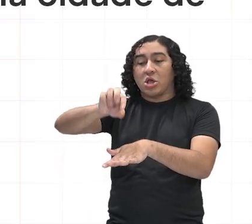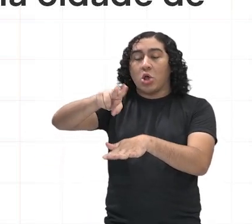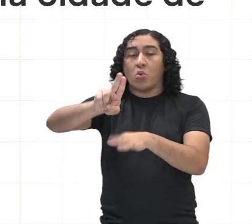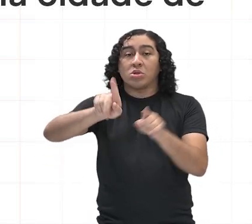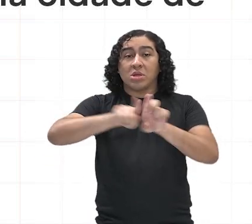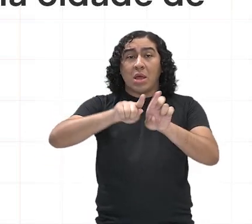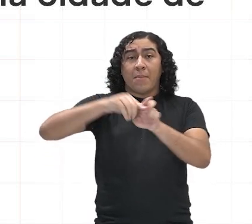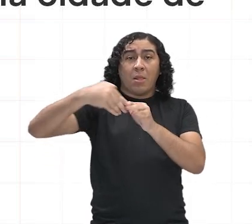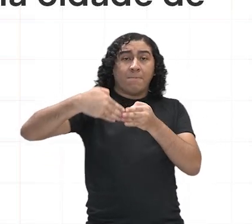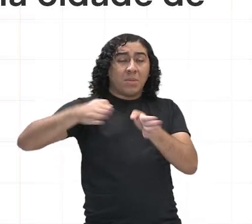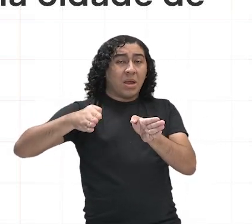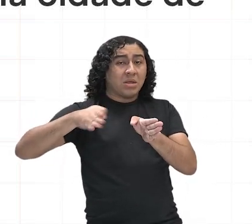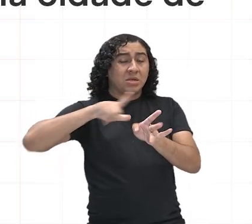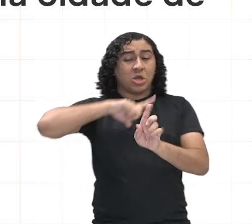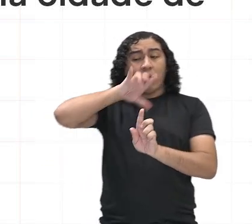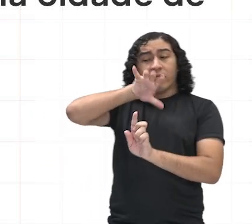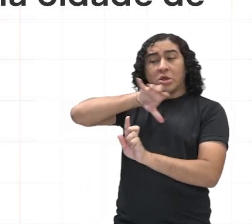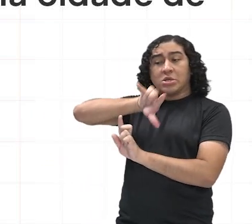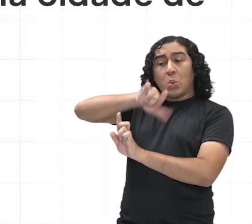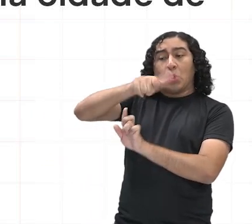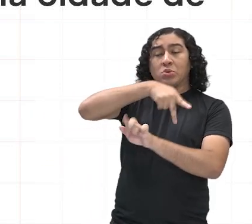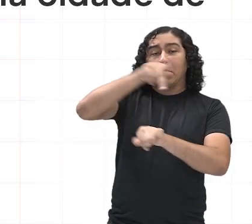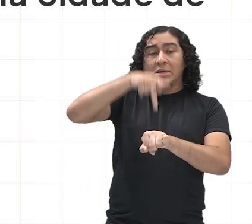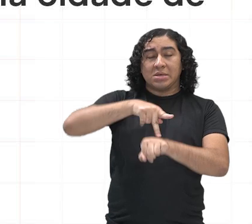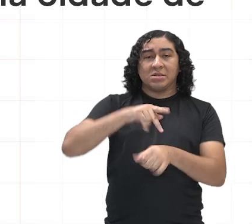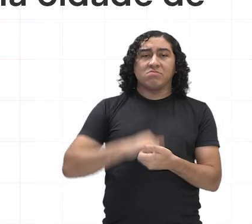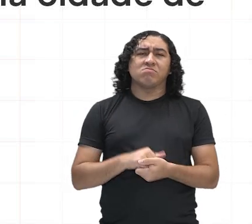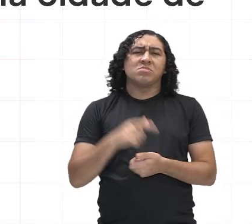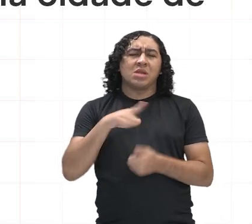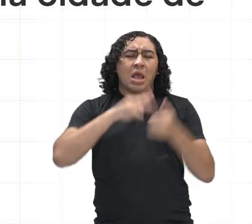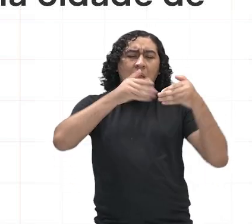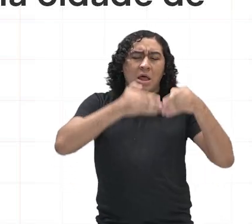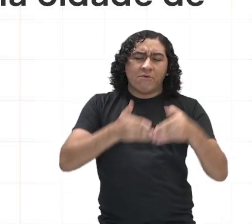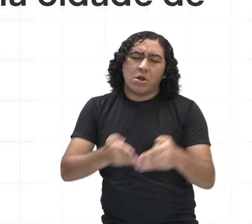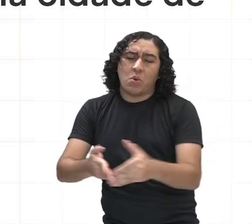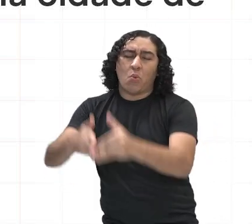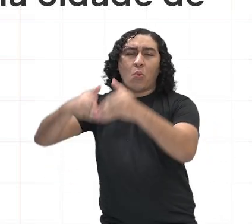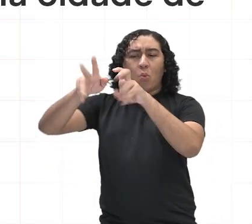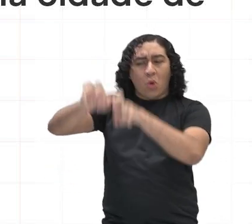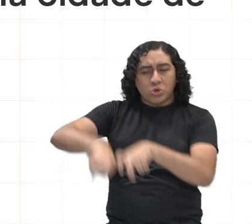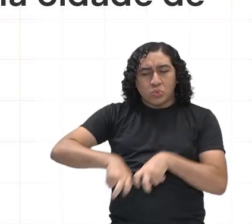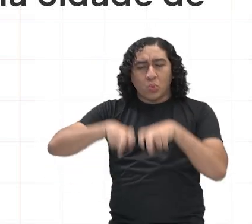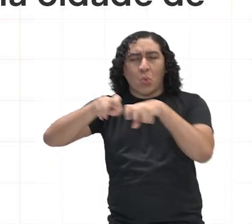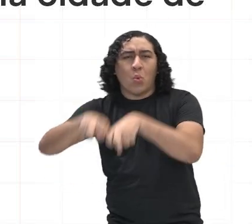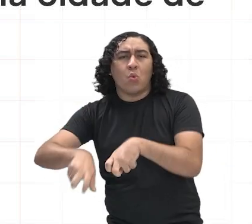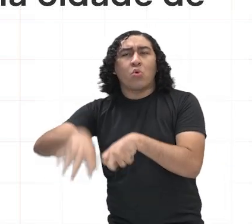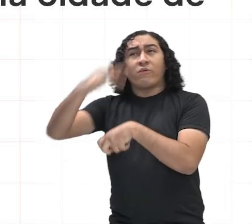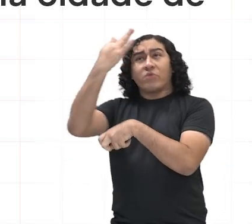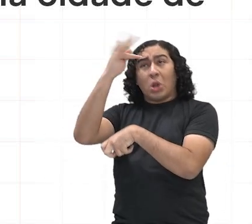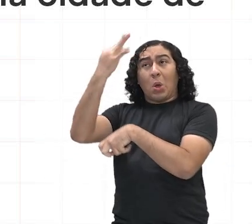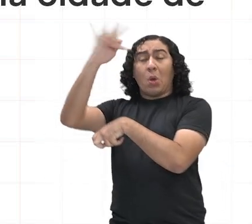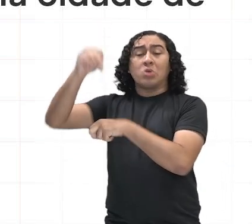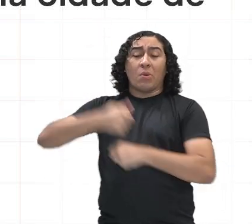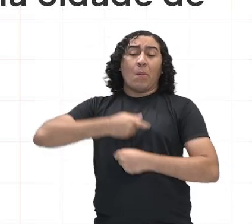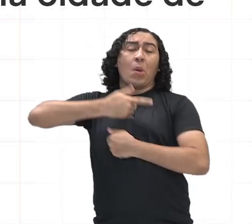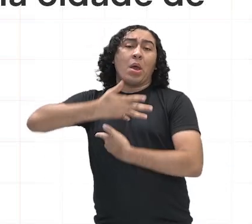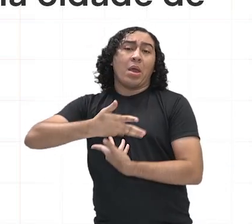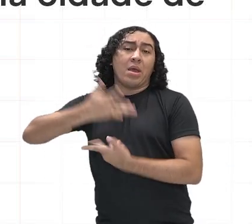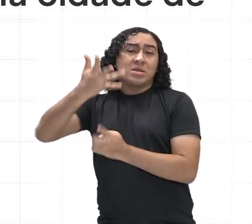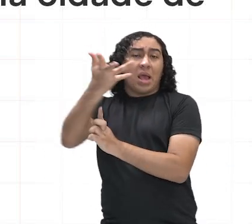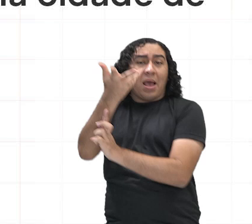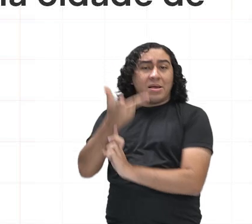externas. Tornou-se uma cidade de navegadores, agricultores, filósofos, poetas e